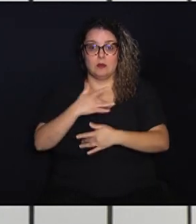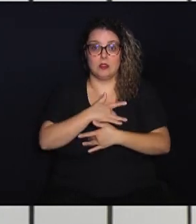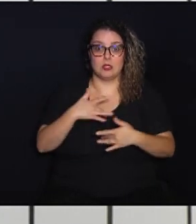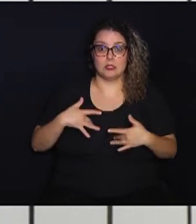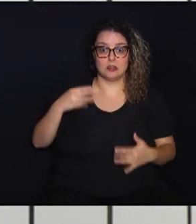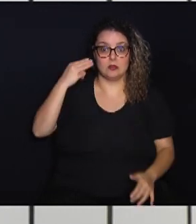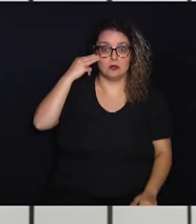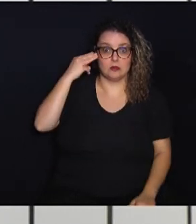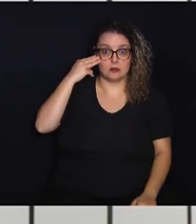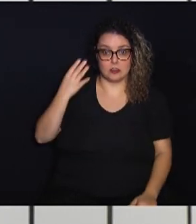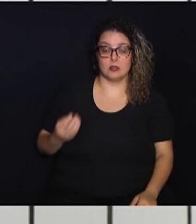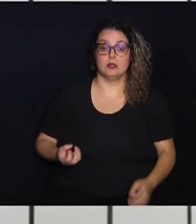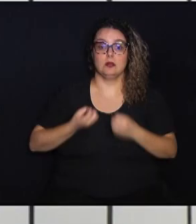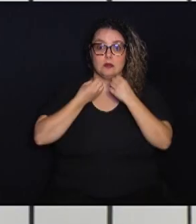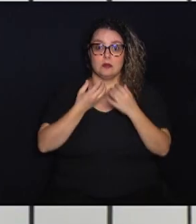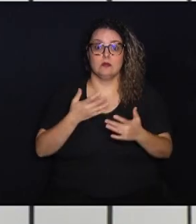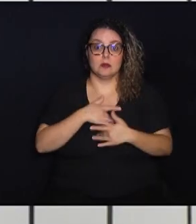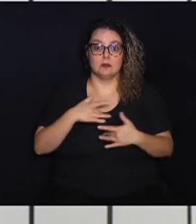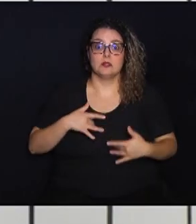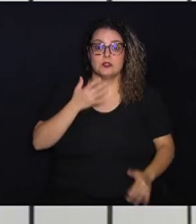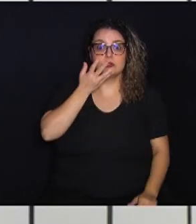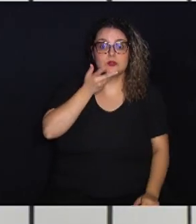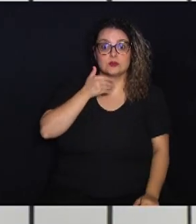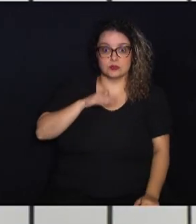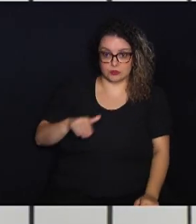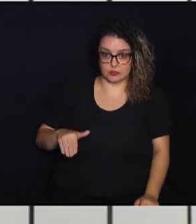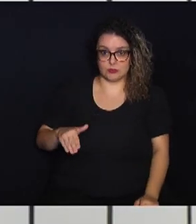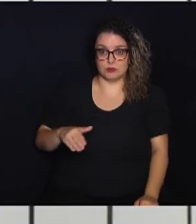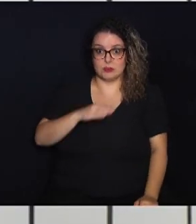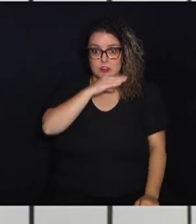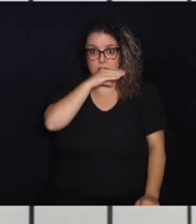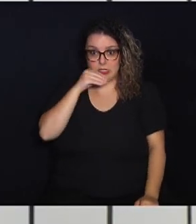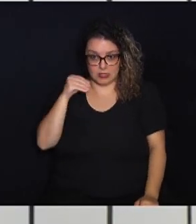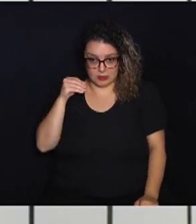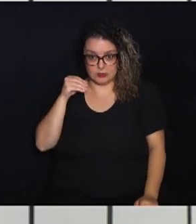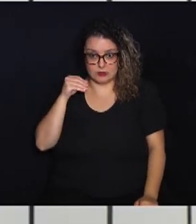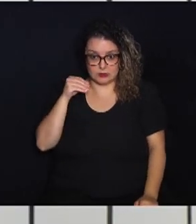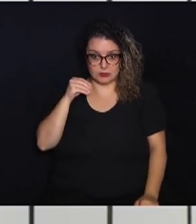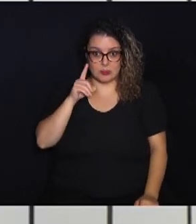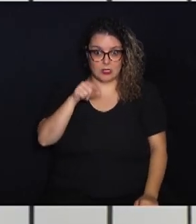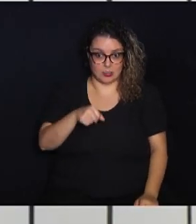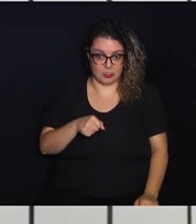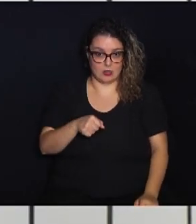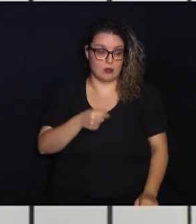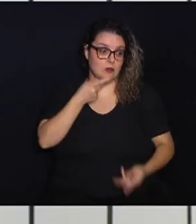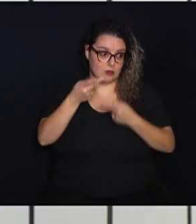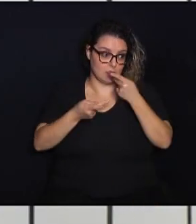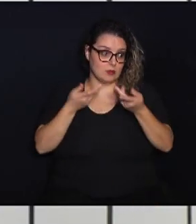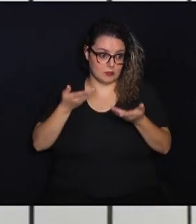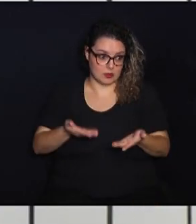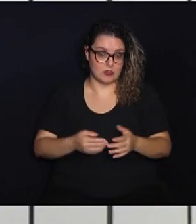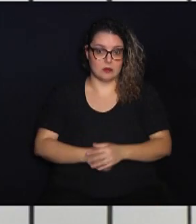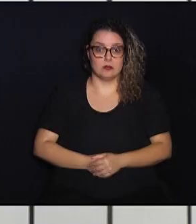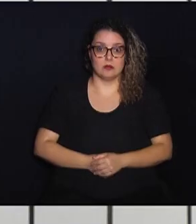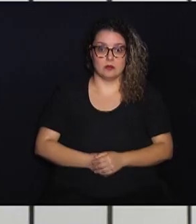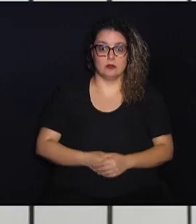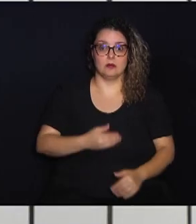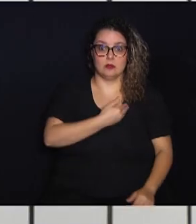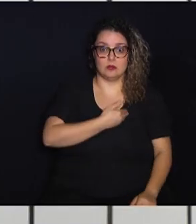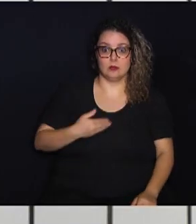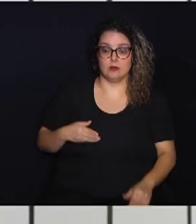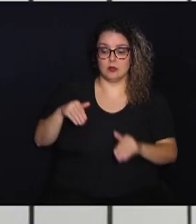mental e ao bem-estar das crianças e adolescentes. É o que a gente acabou de falar aqui. E o governo